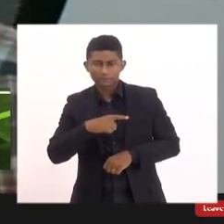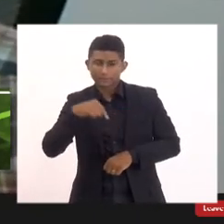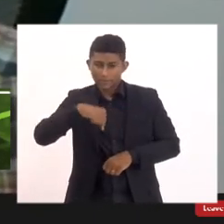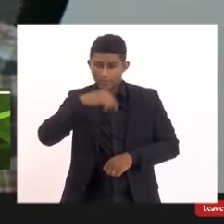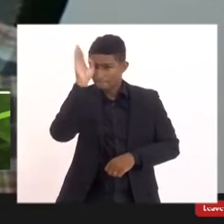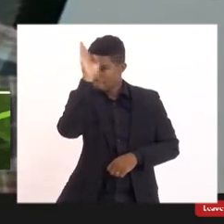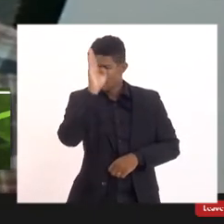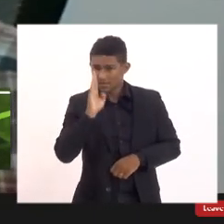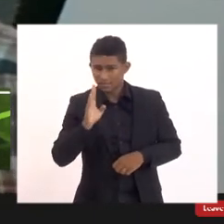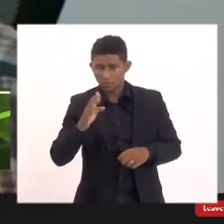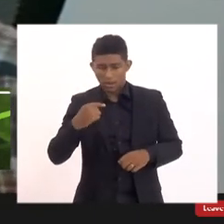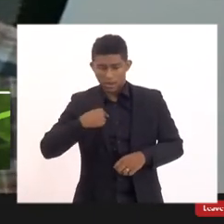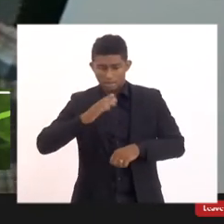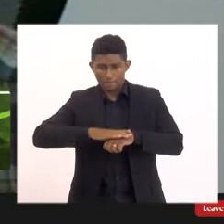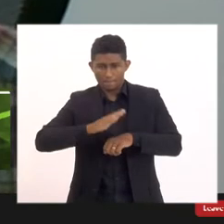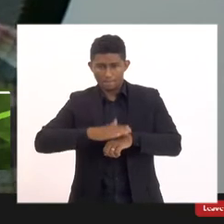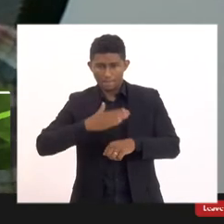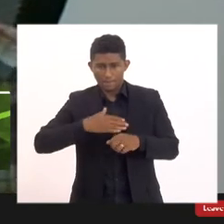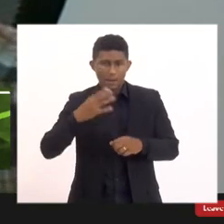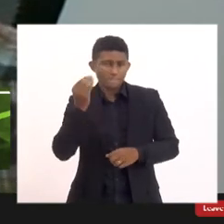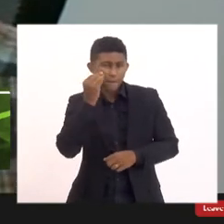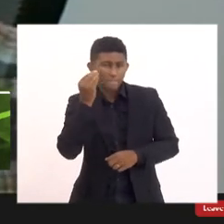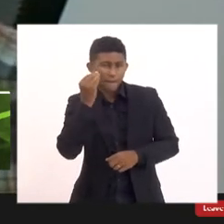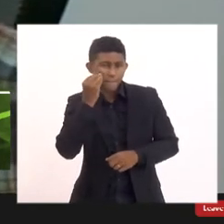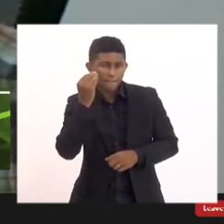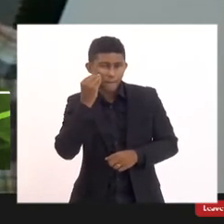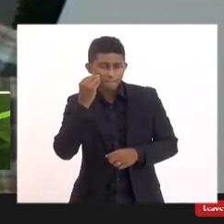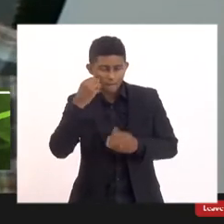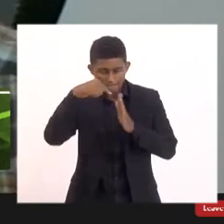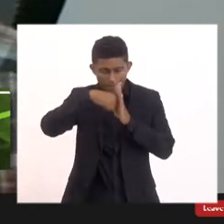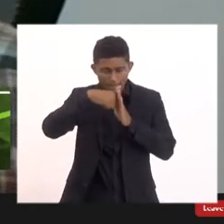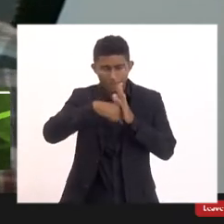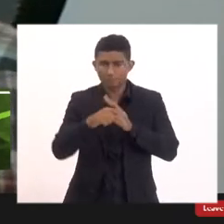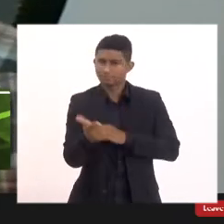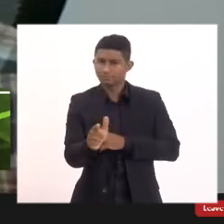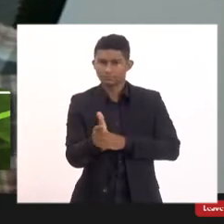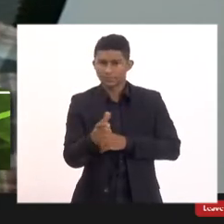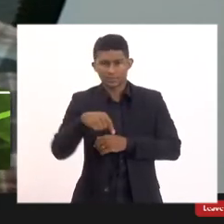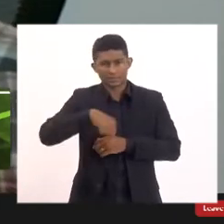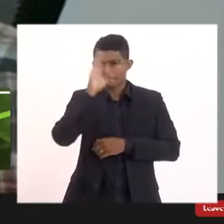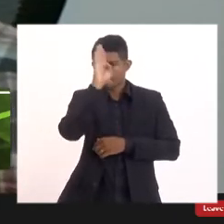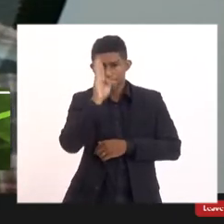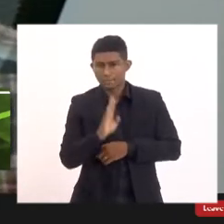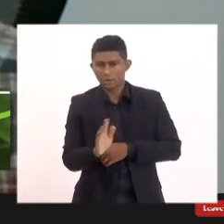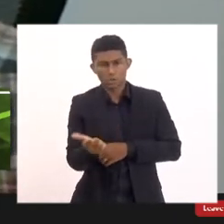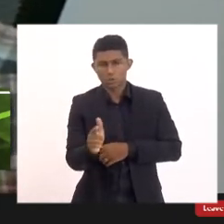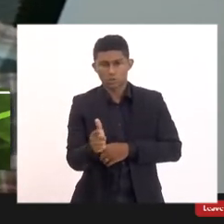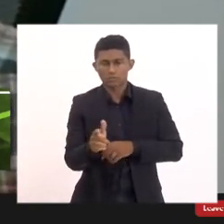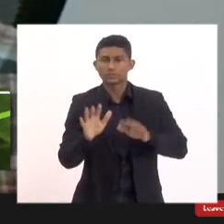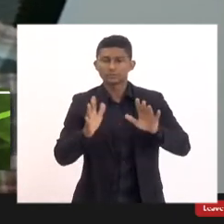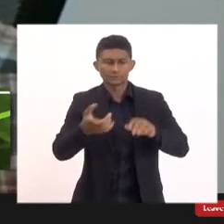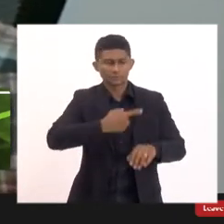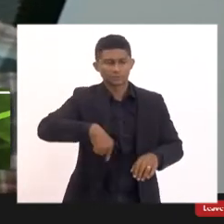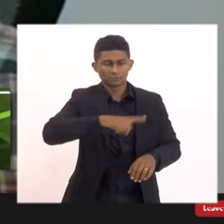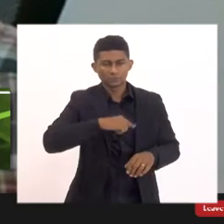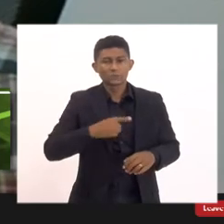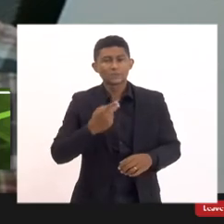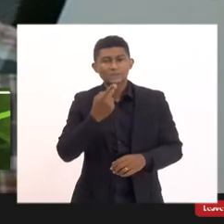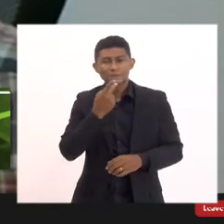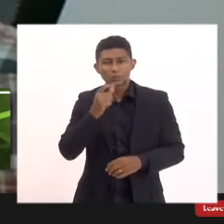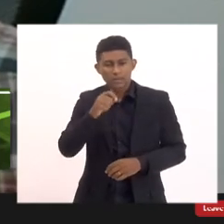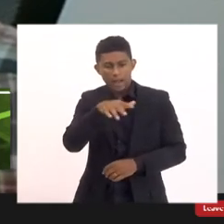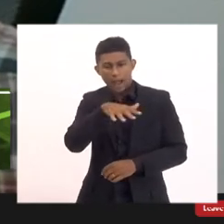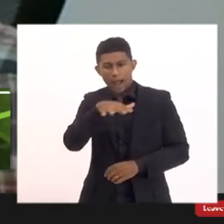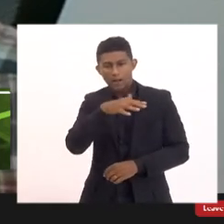está disponível para a população, ele vai ser vendido, isso gerou uma discriminação. Então, a gente tem defendido que o setor saúde mantenha os